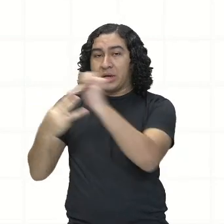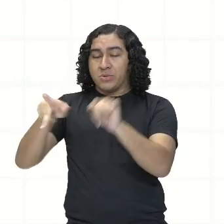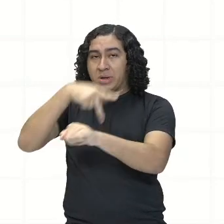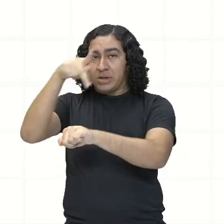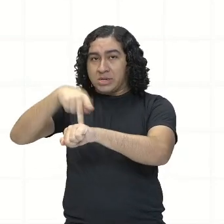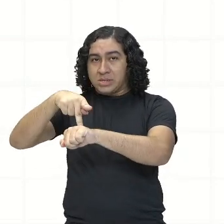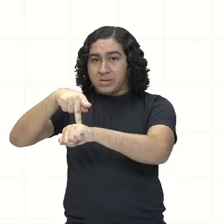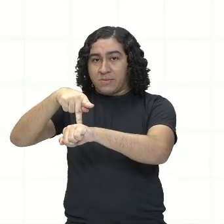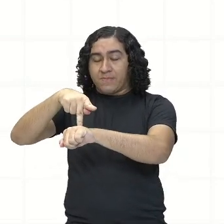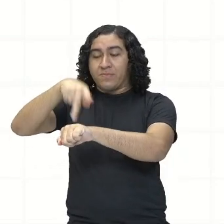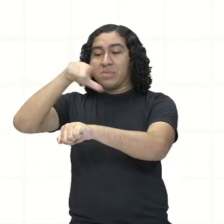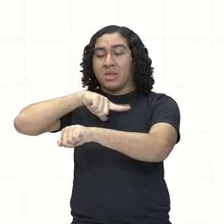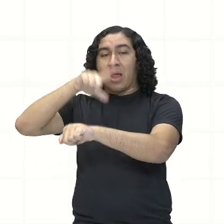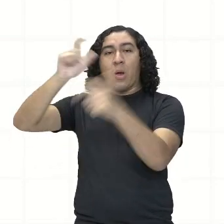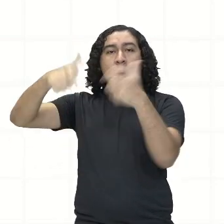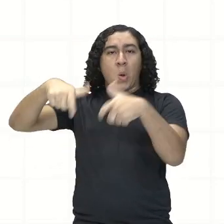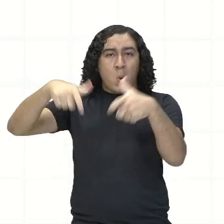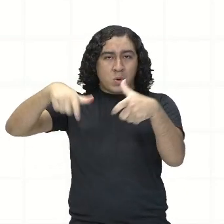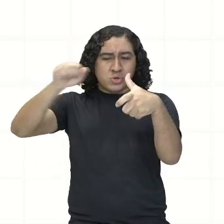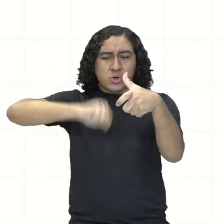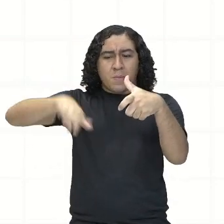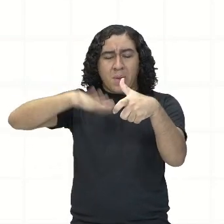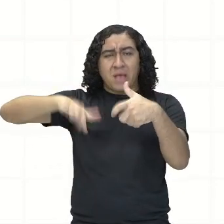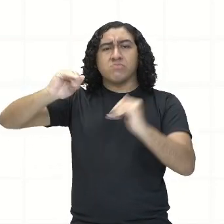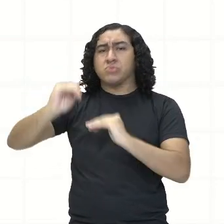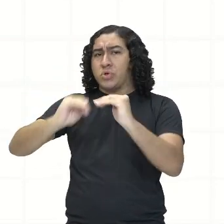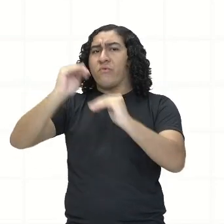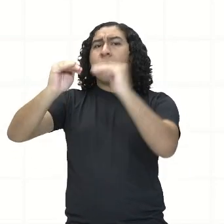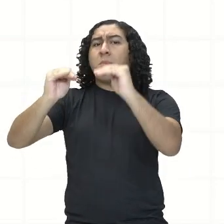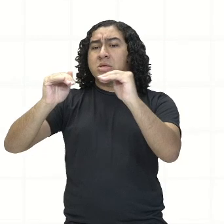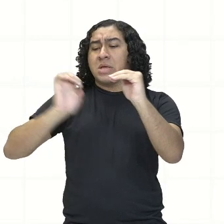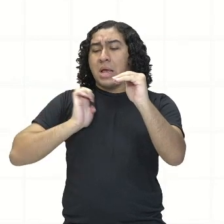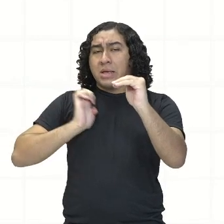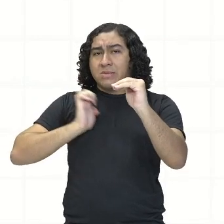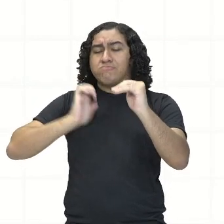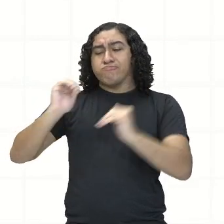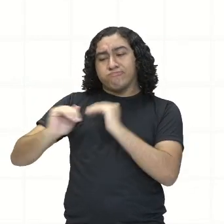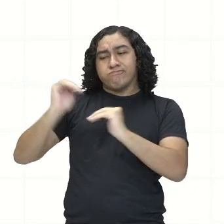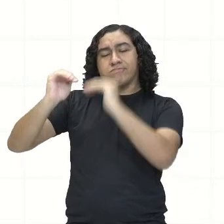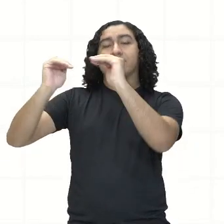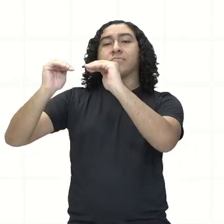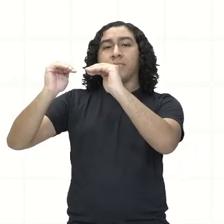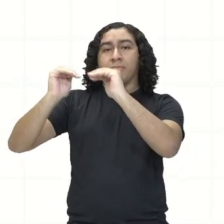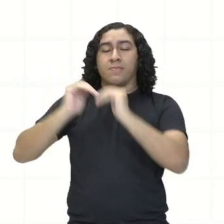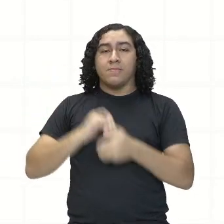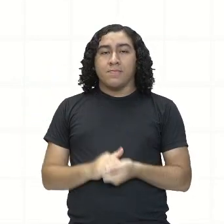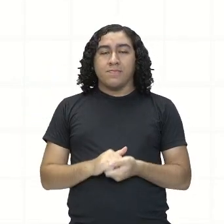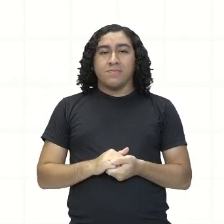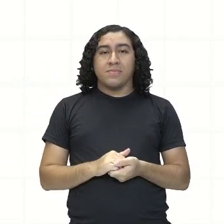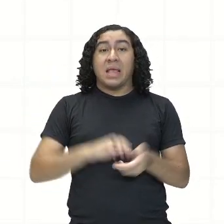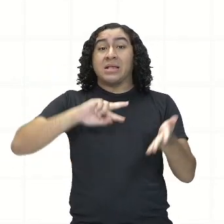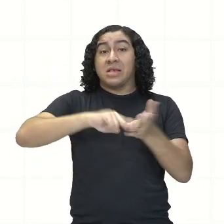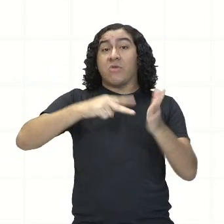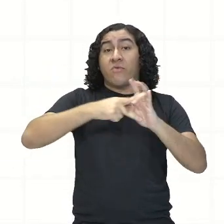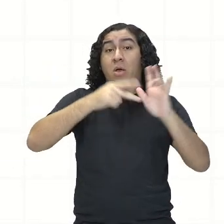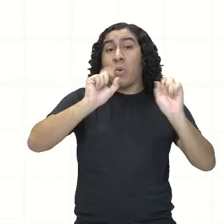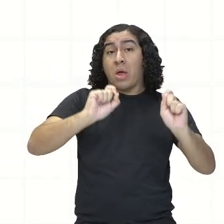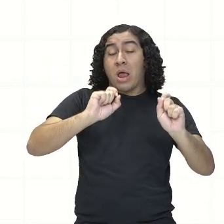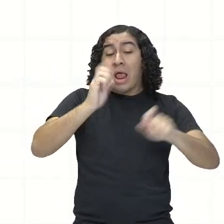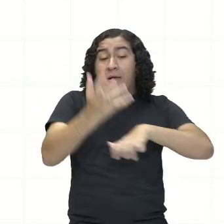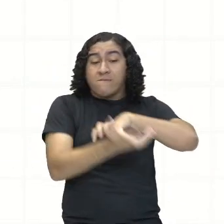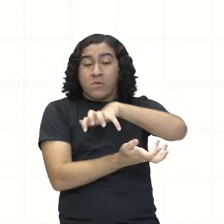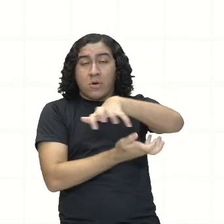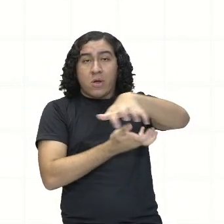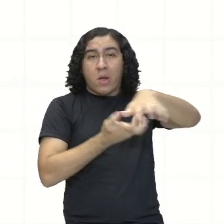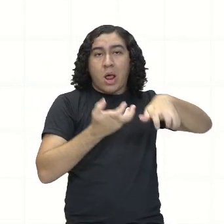territórios estavam em franco desenvolvimento e enriquecimento. Logo, a reforma protestante não vai ter